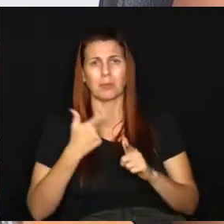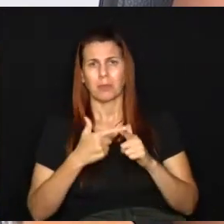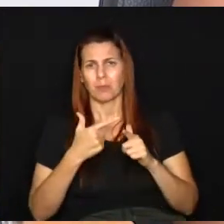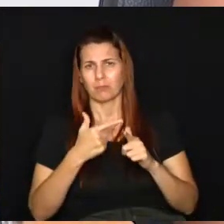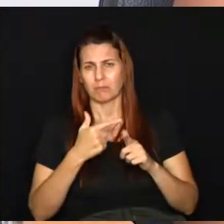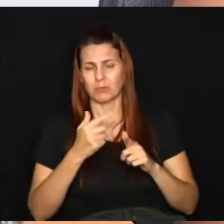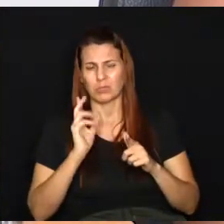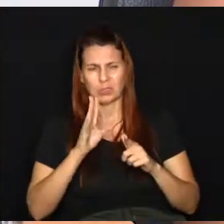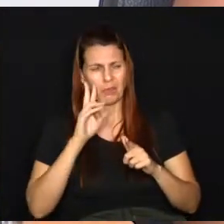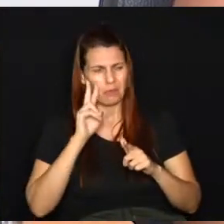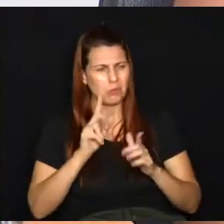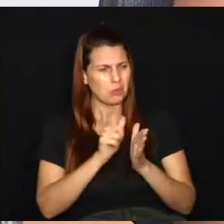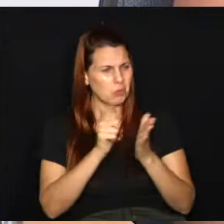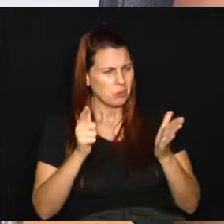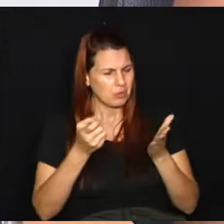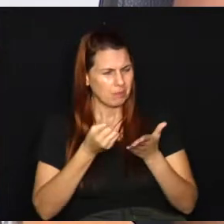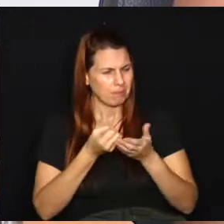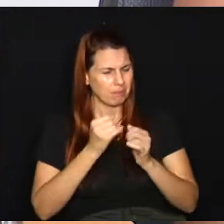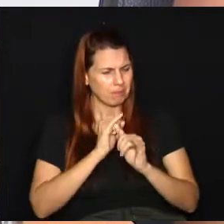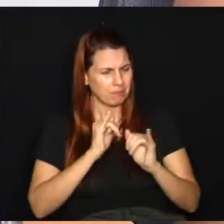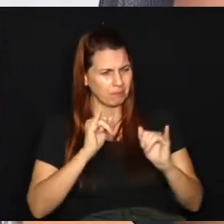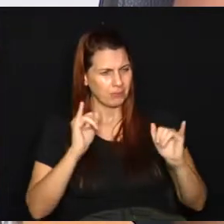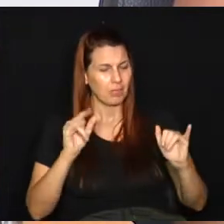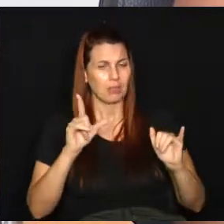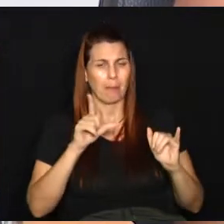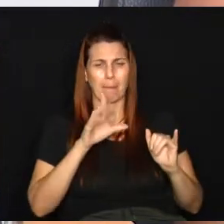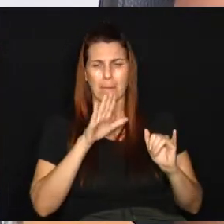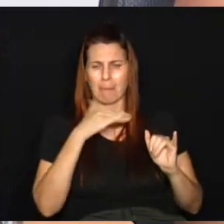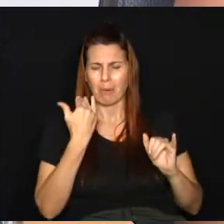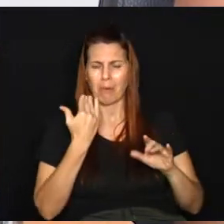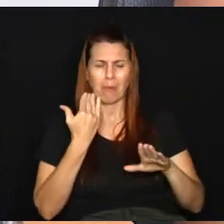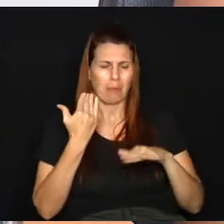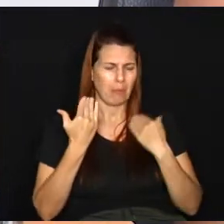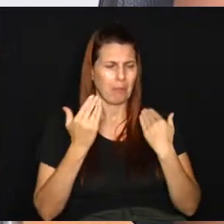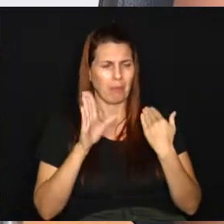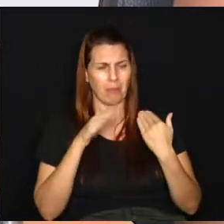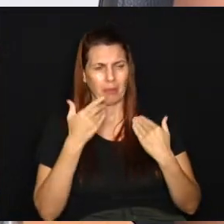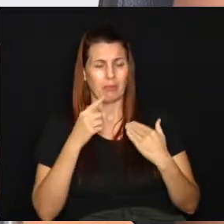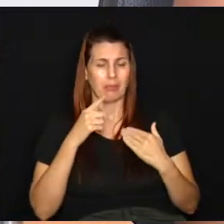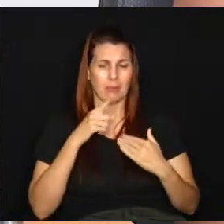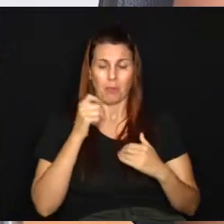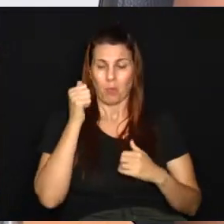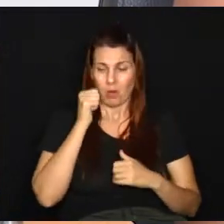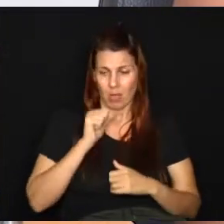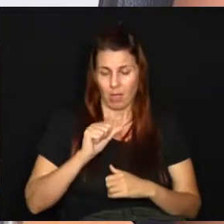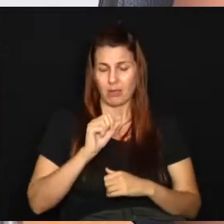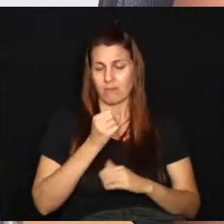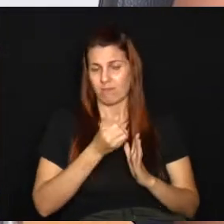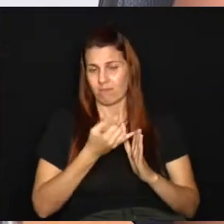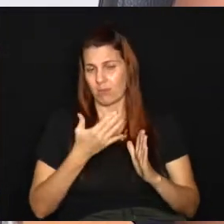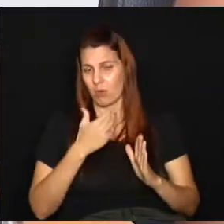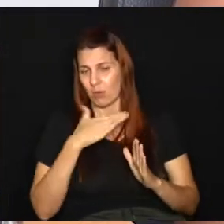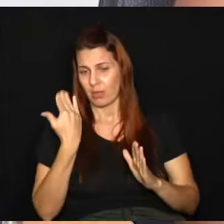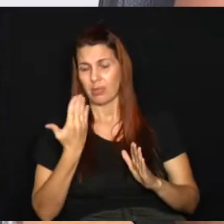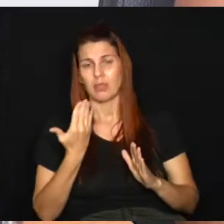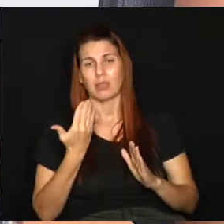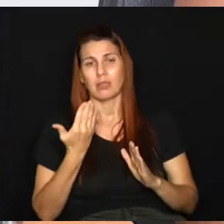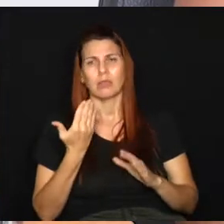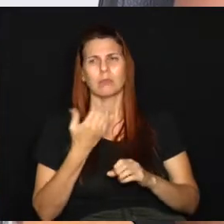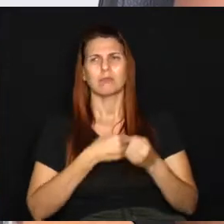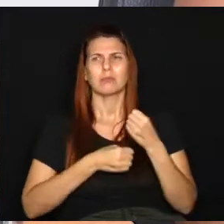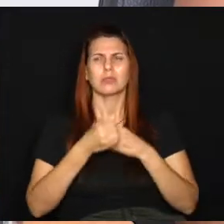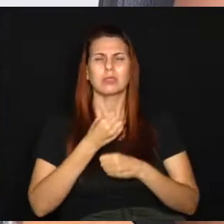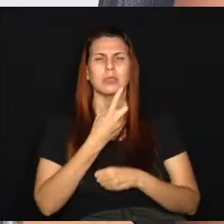os jornais, teve morte, né, para intimidar a gente, morreu mulheres. Na época, em